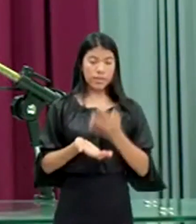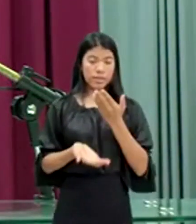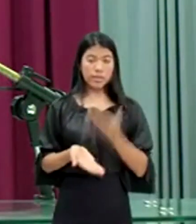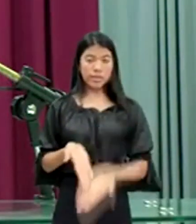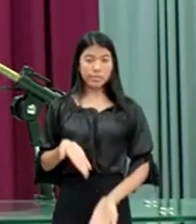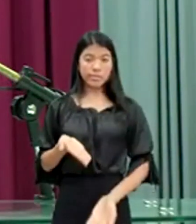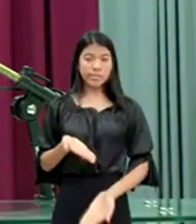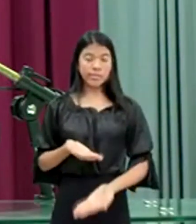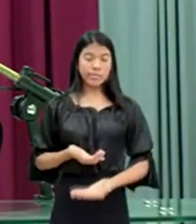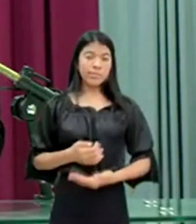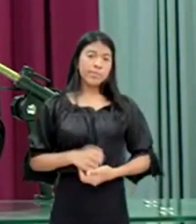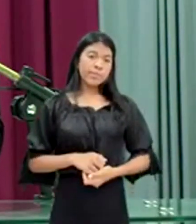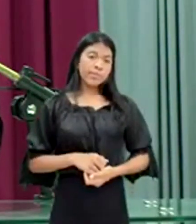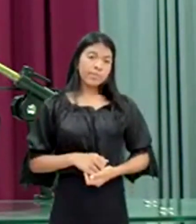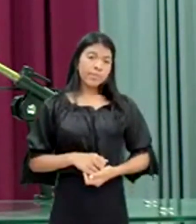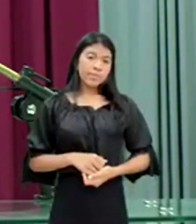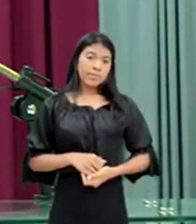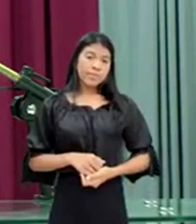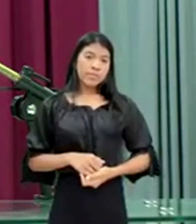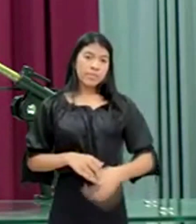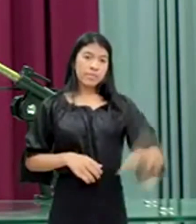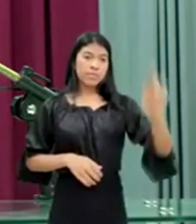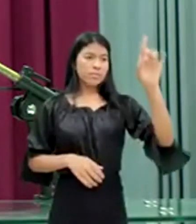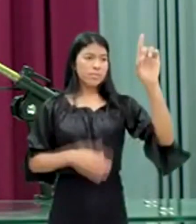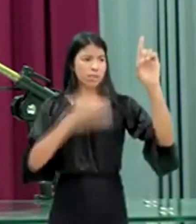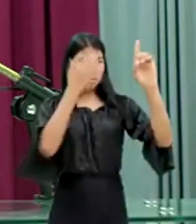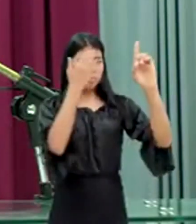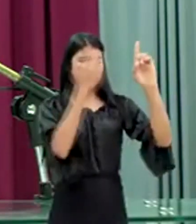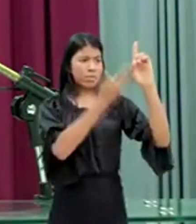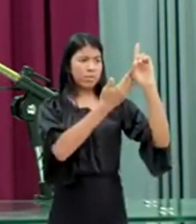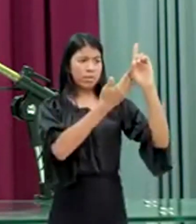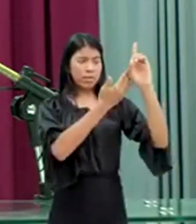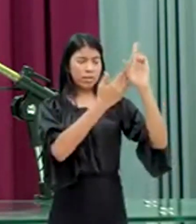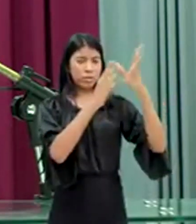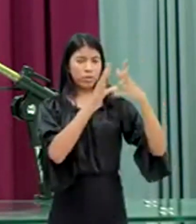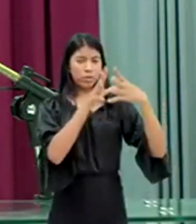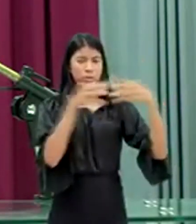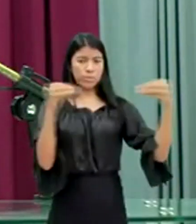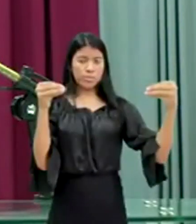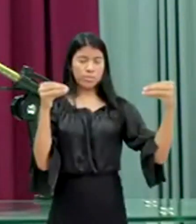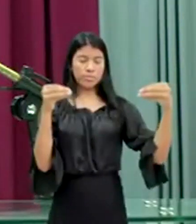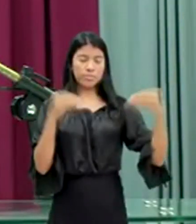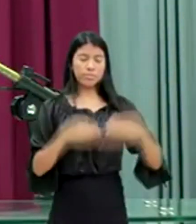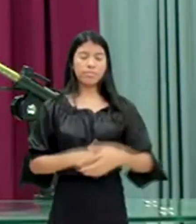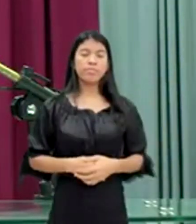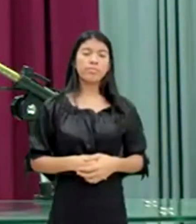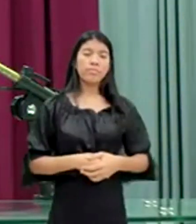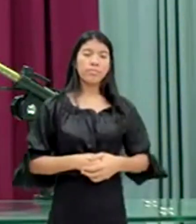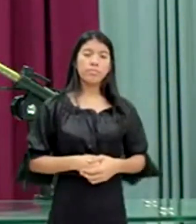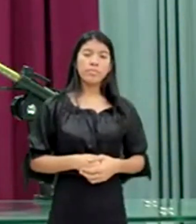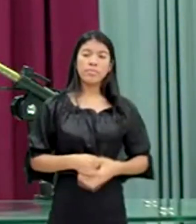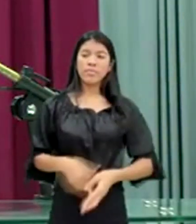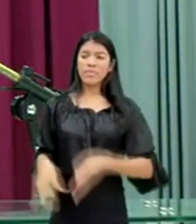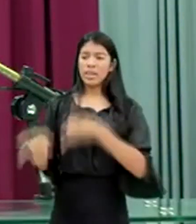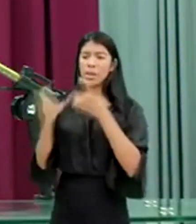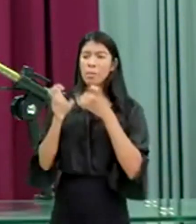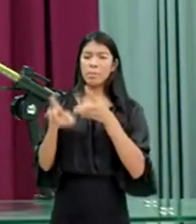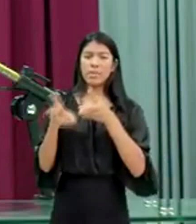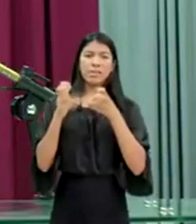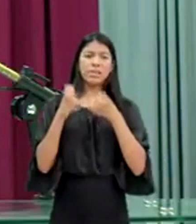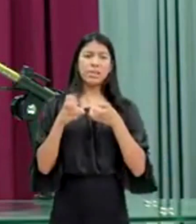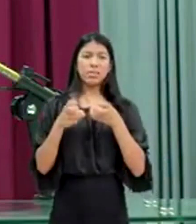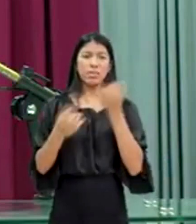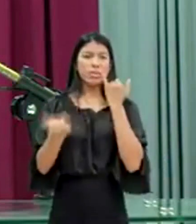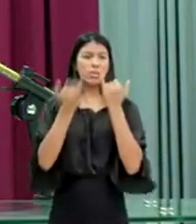nós perdemos a confiança na palavra e olhamos só para as notícias